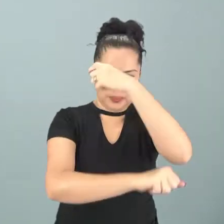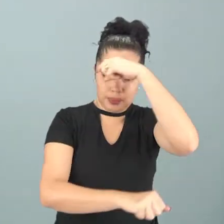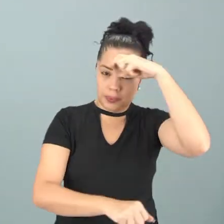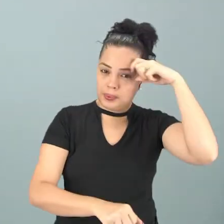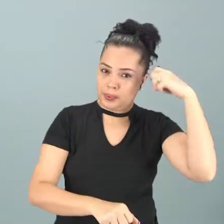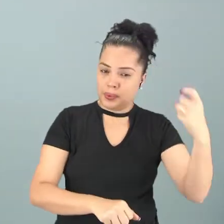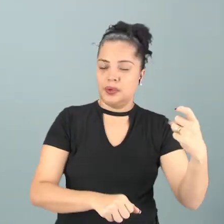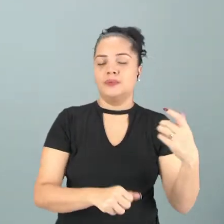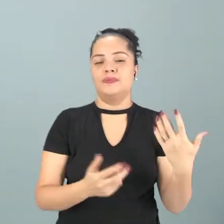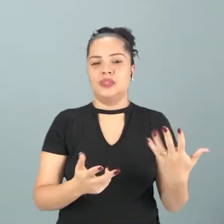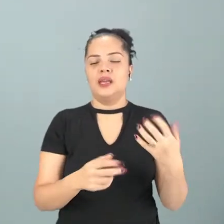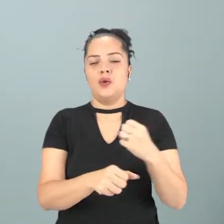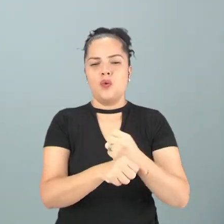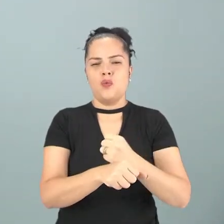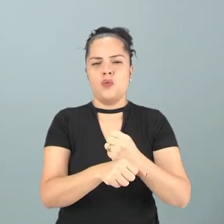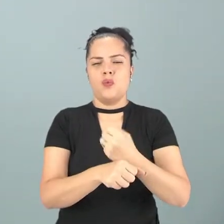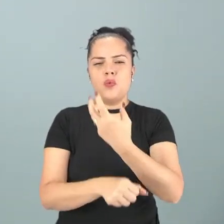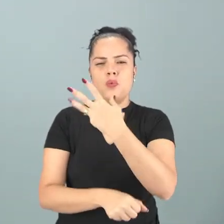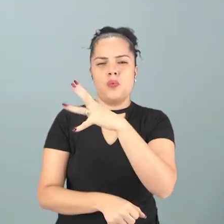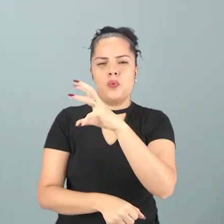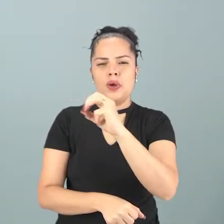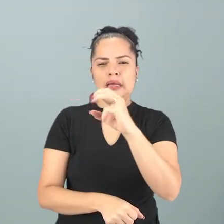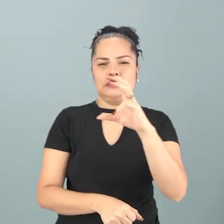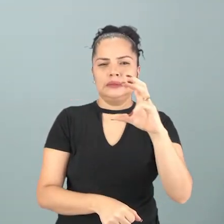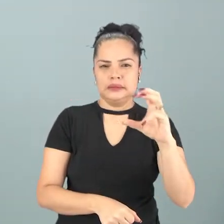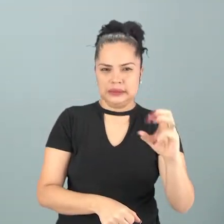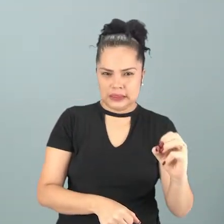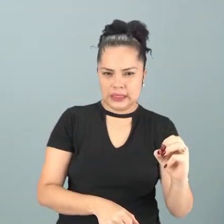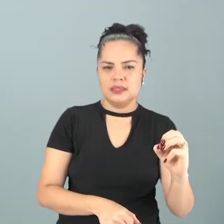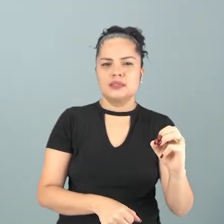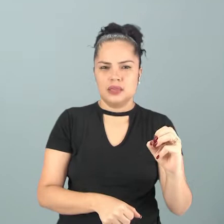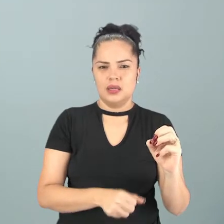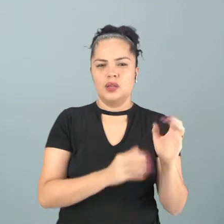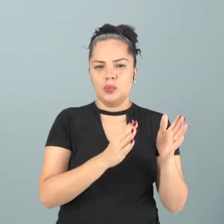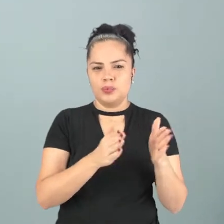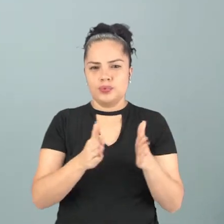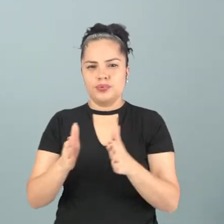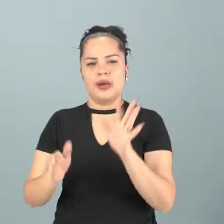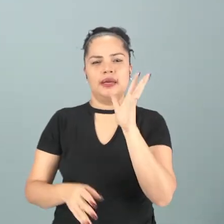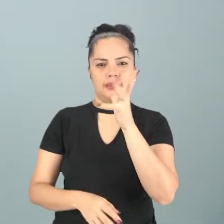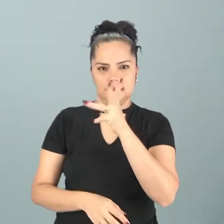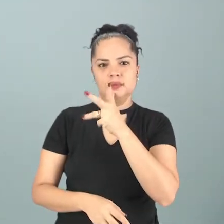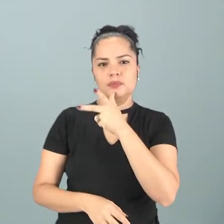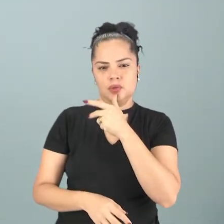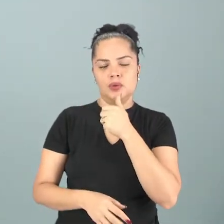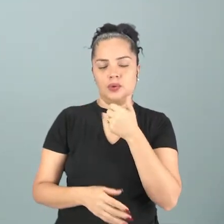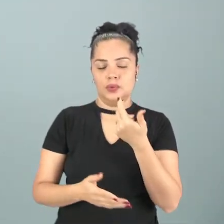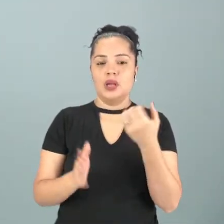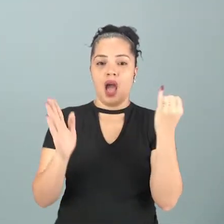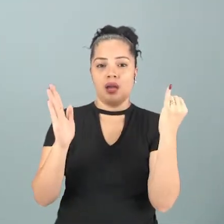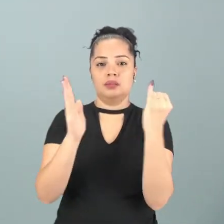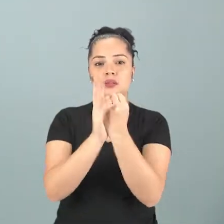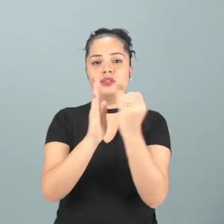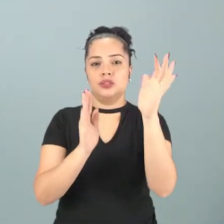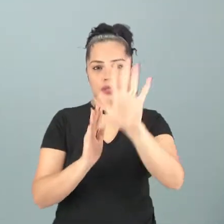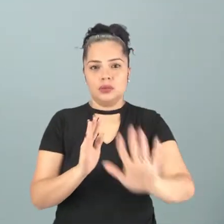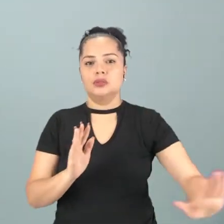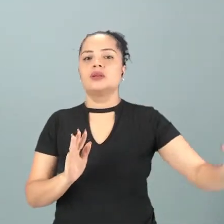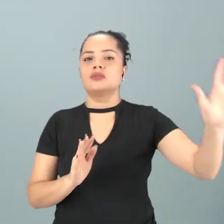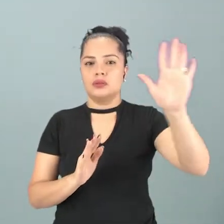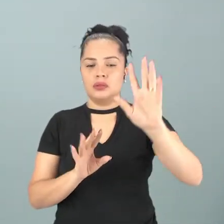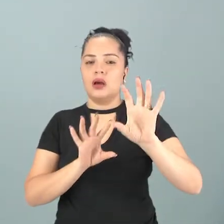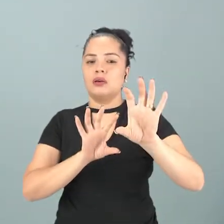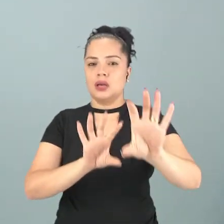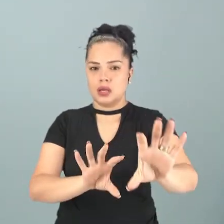durou mais de 300 anos só aqui no nosso país. Então, muito da nossa identidade nacional também se deve